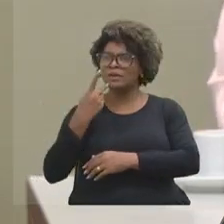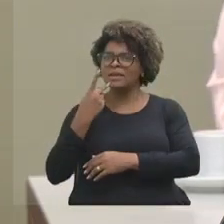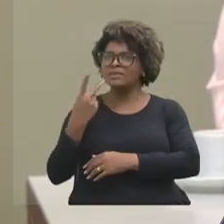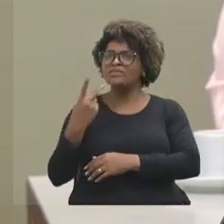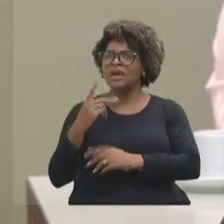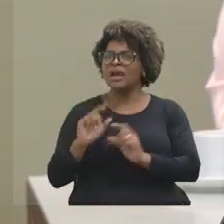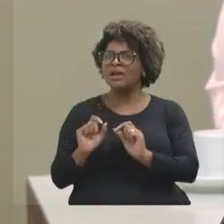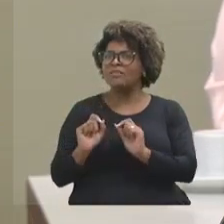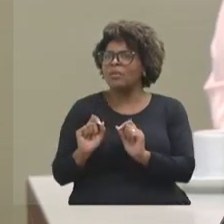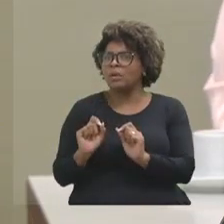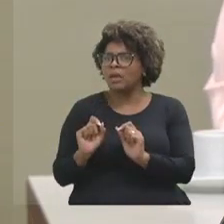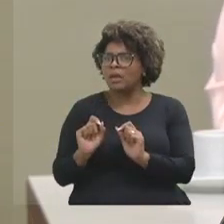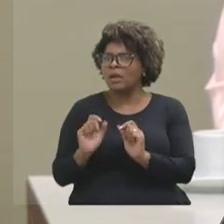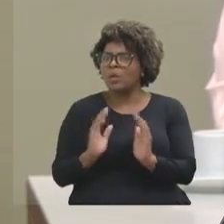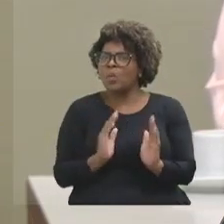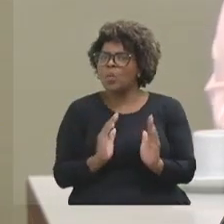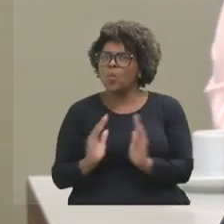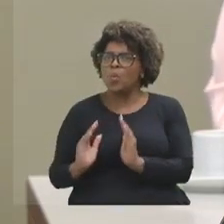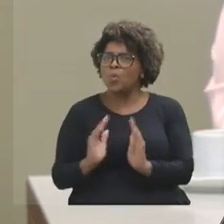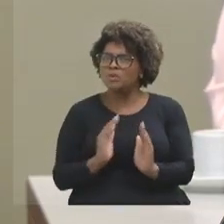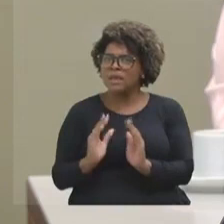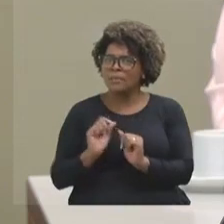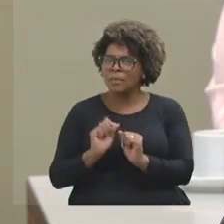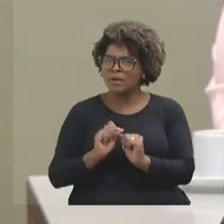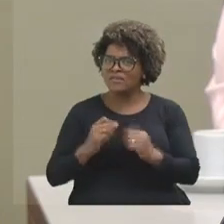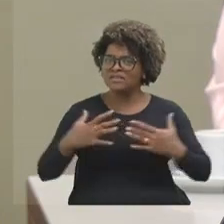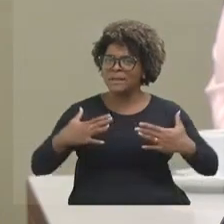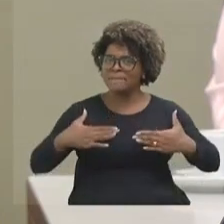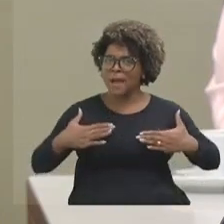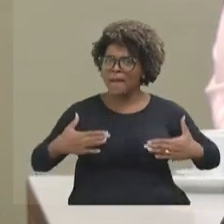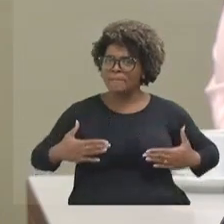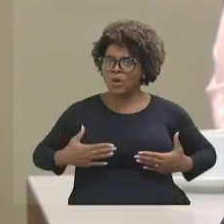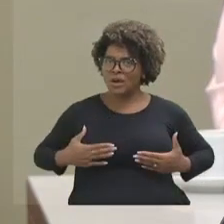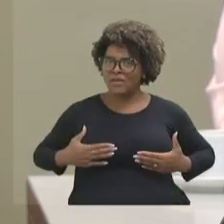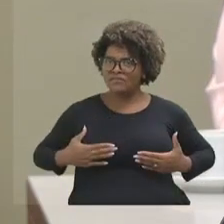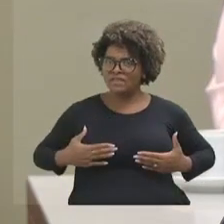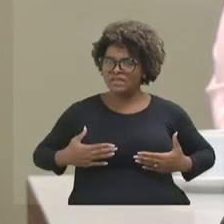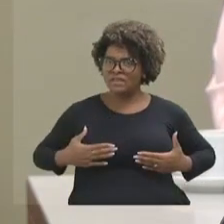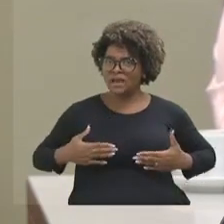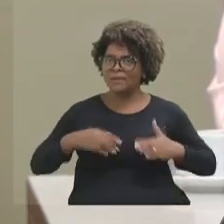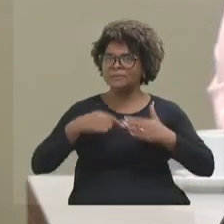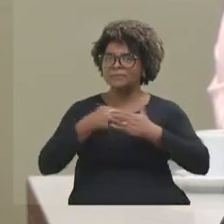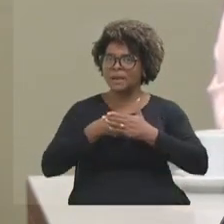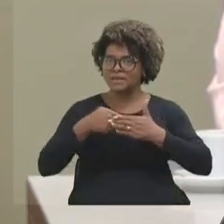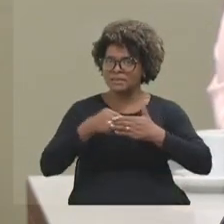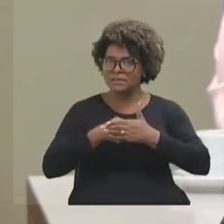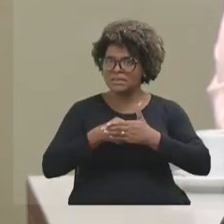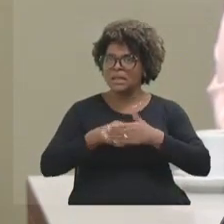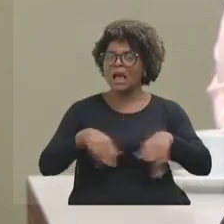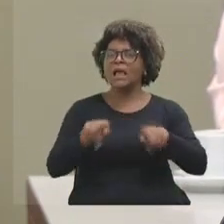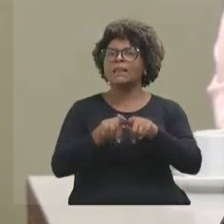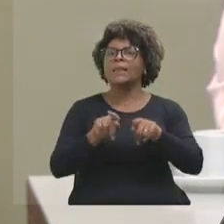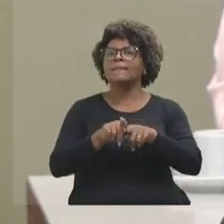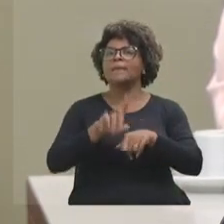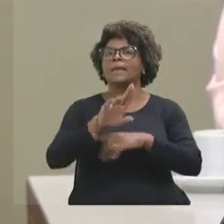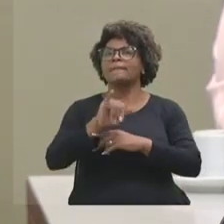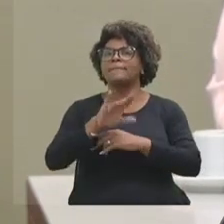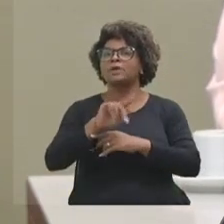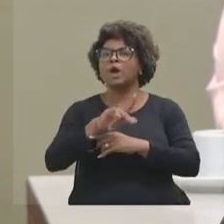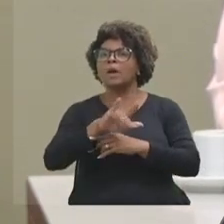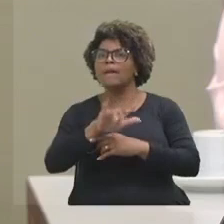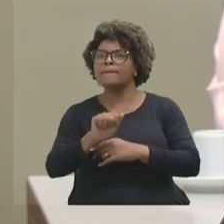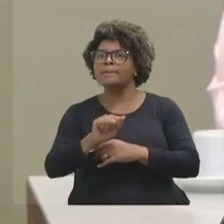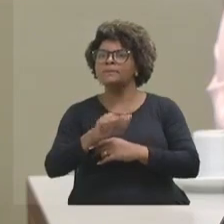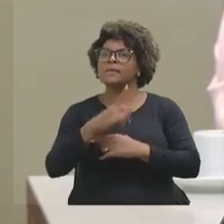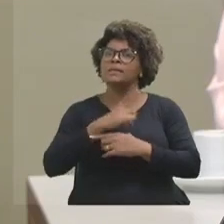para você fazer a mamografia e a biópsia que deu uma mediana de